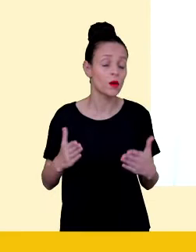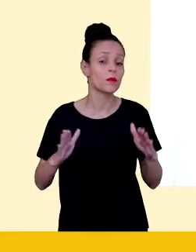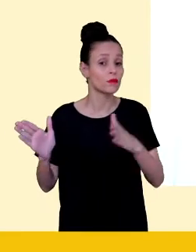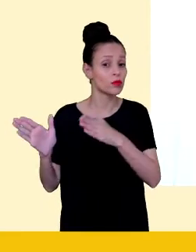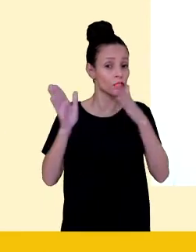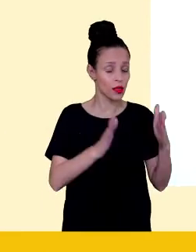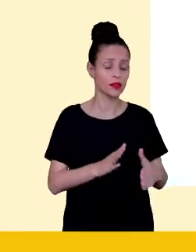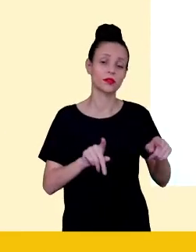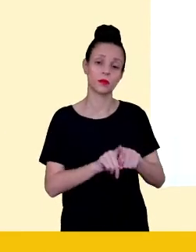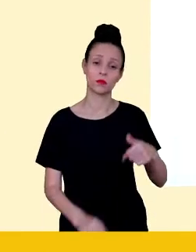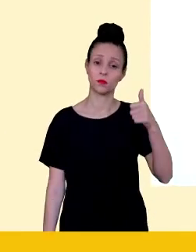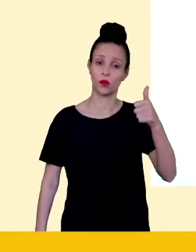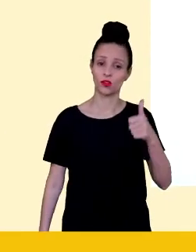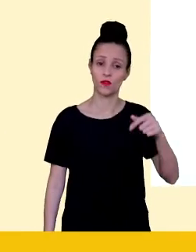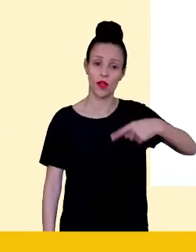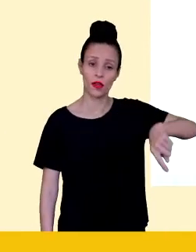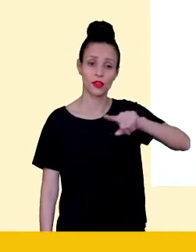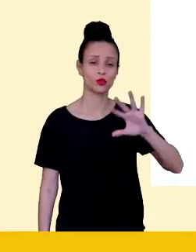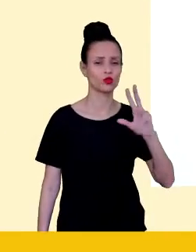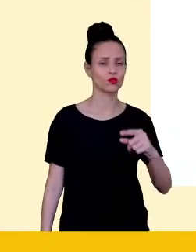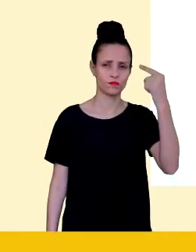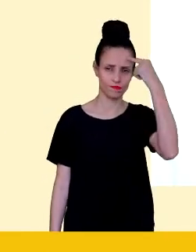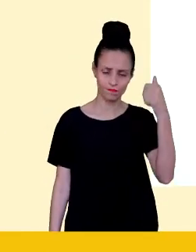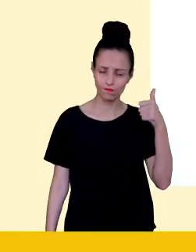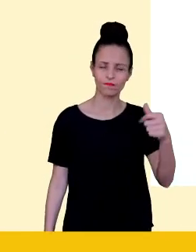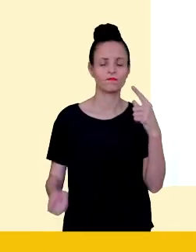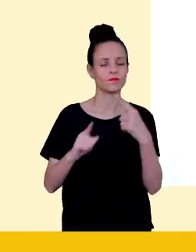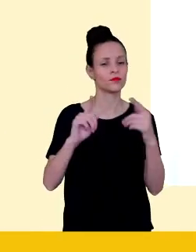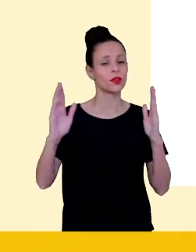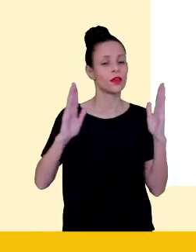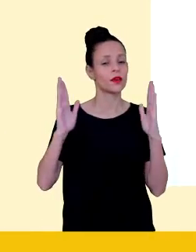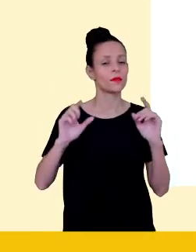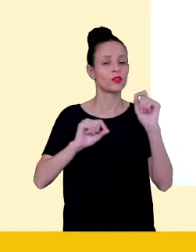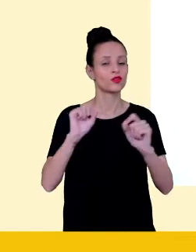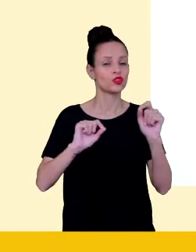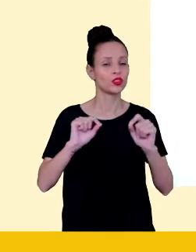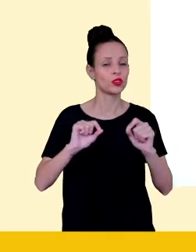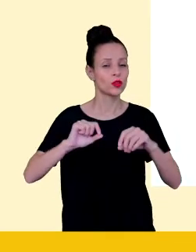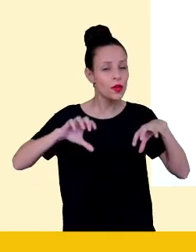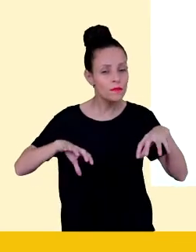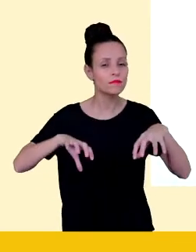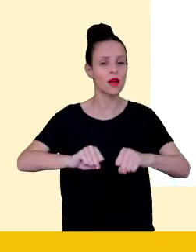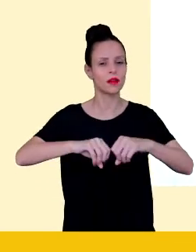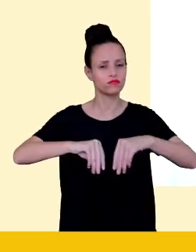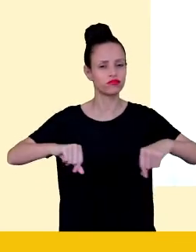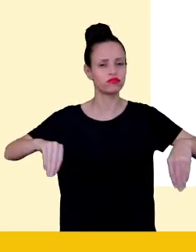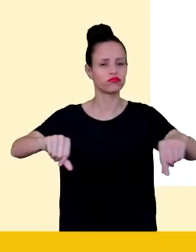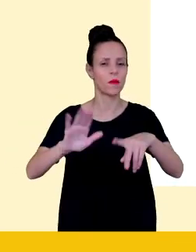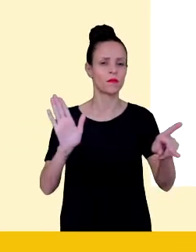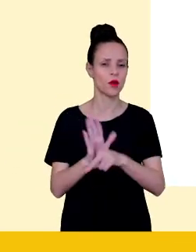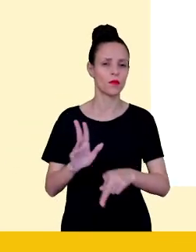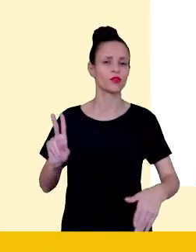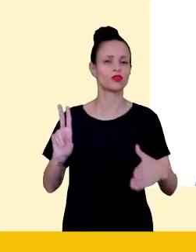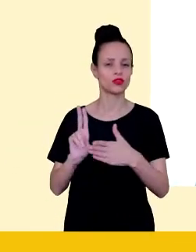indígena. E, por outro lado, uma coisa positiva que aqui todo mundo considera, porque foi bem na época